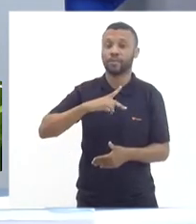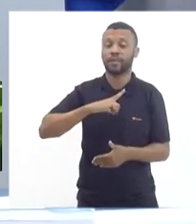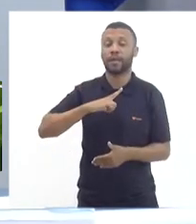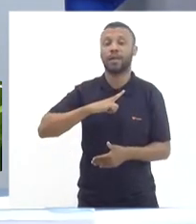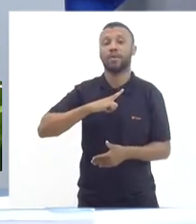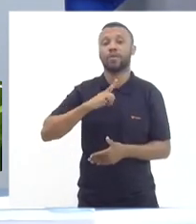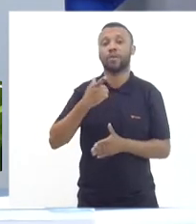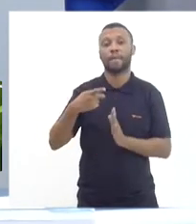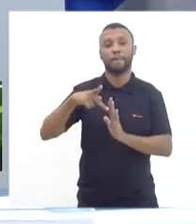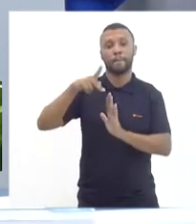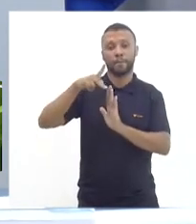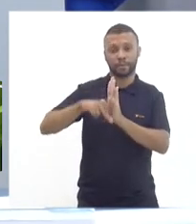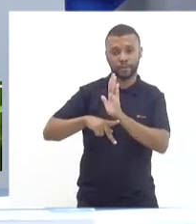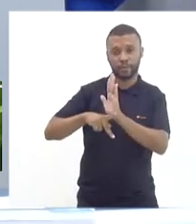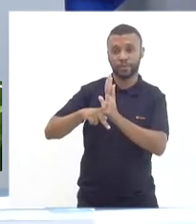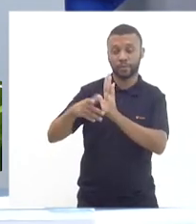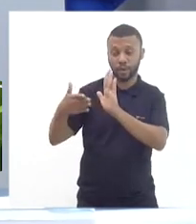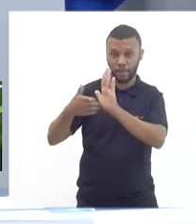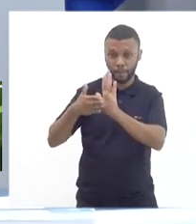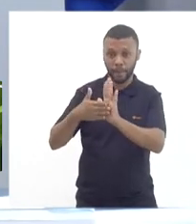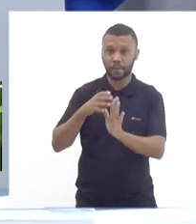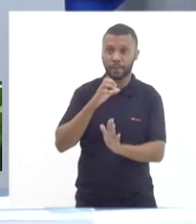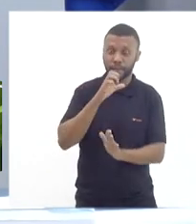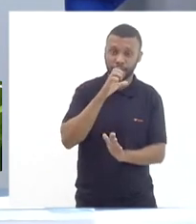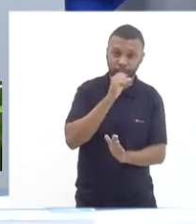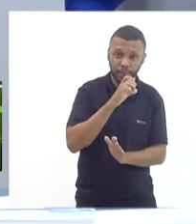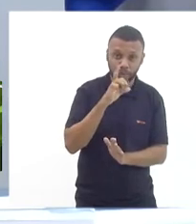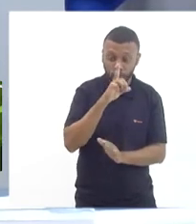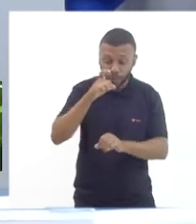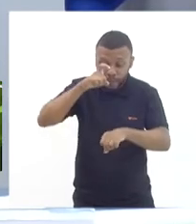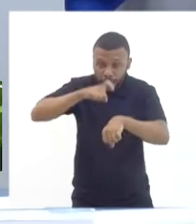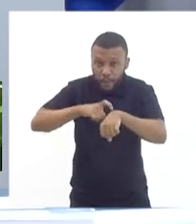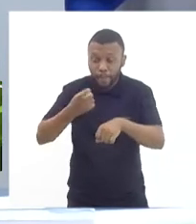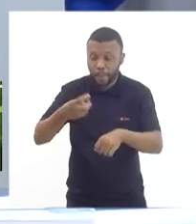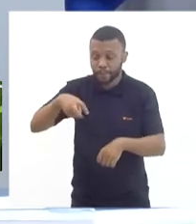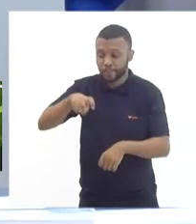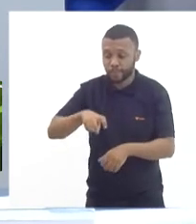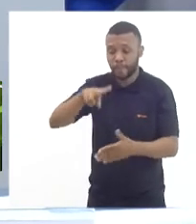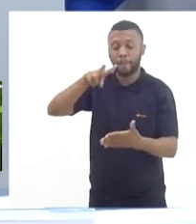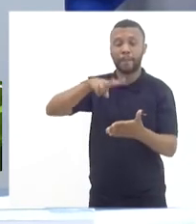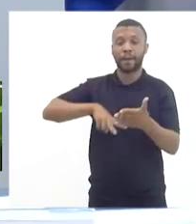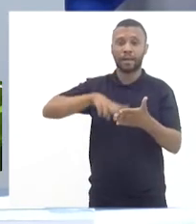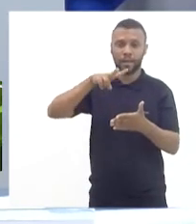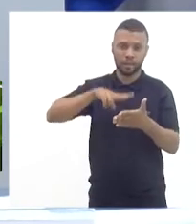os projetos em pauta sábado e domingo. Né?